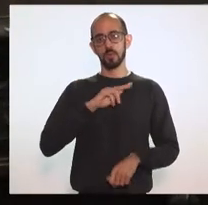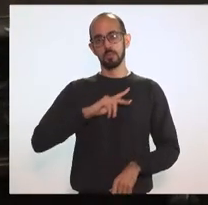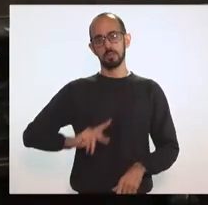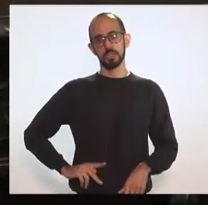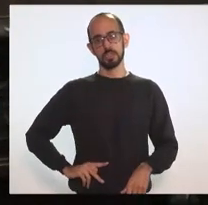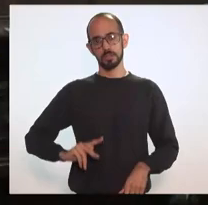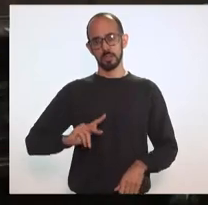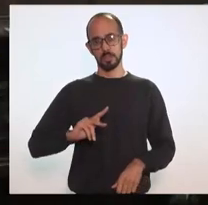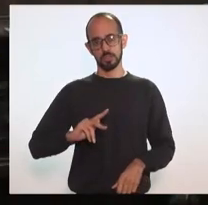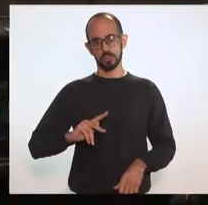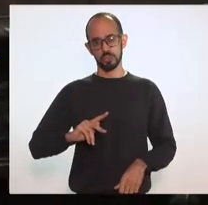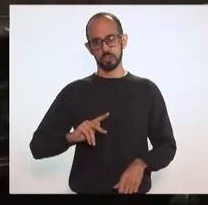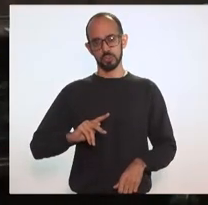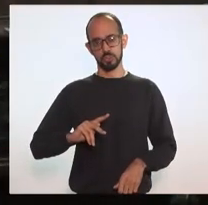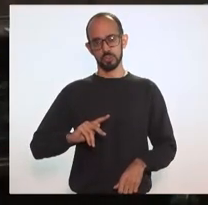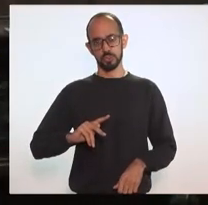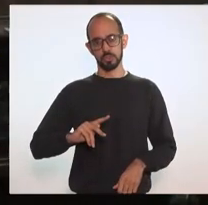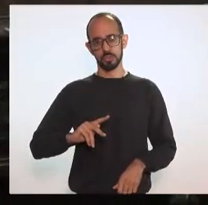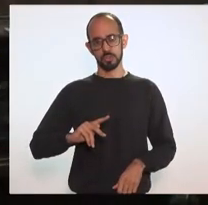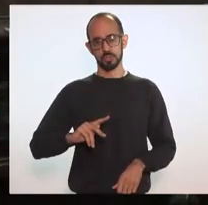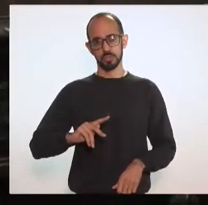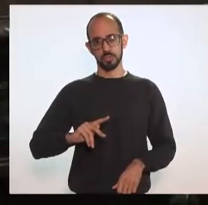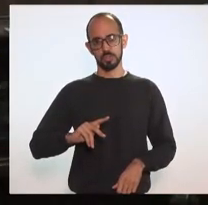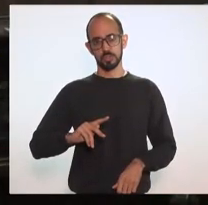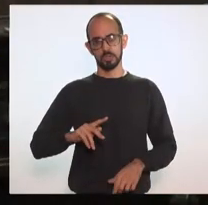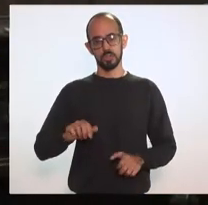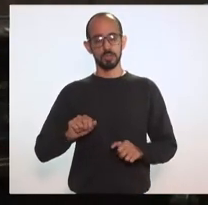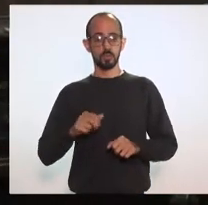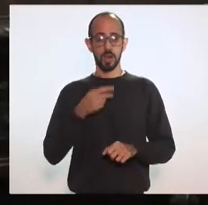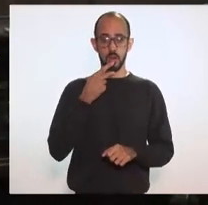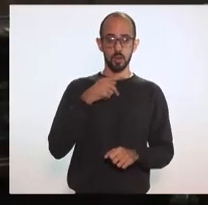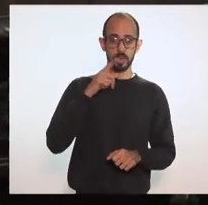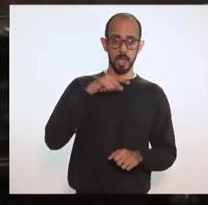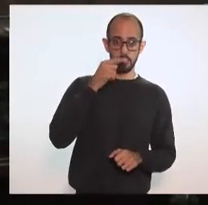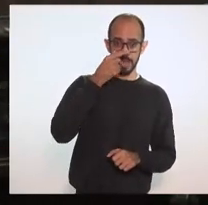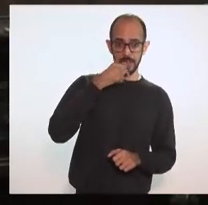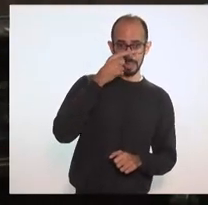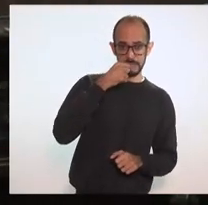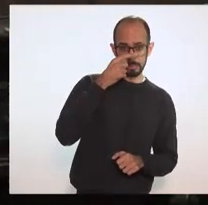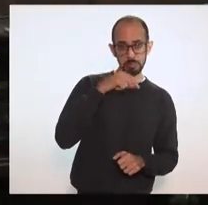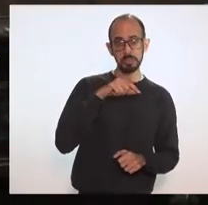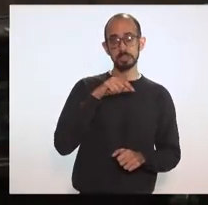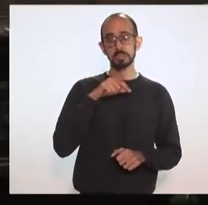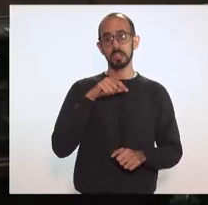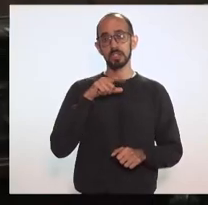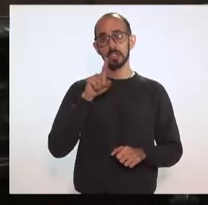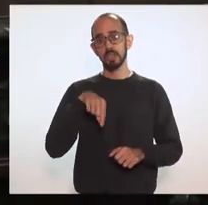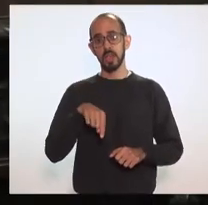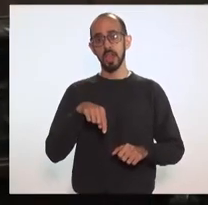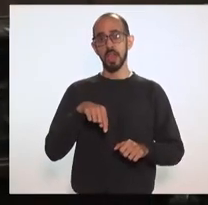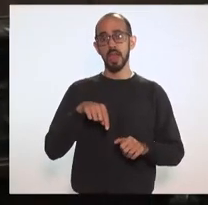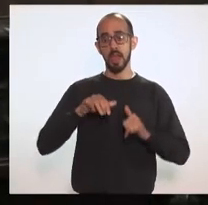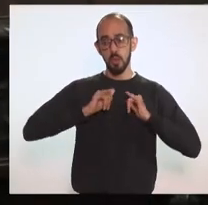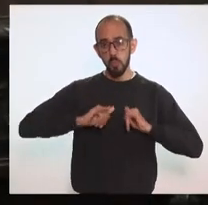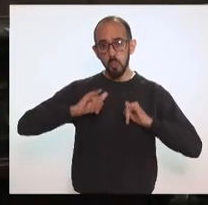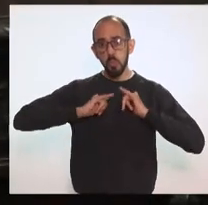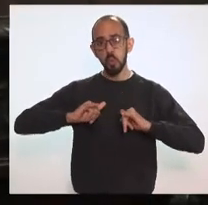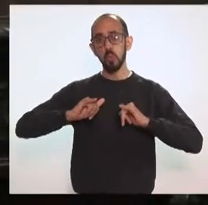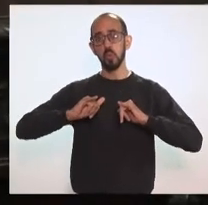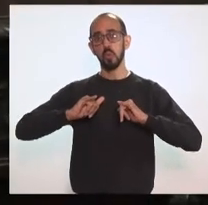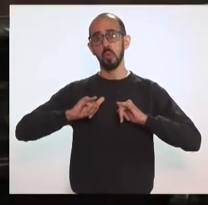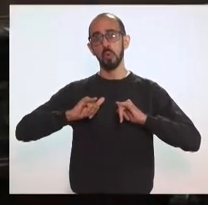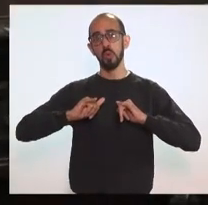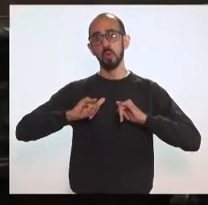presidente da república que tratou a poderia como gripezinha que falou de histeria que falou de alarmista